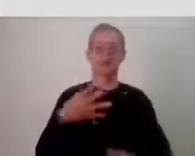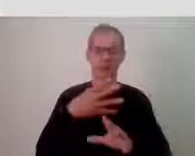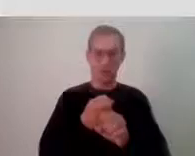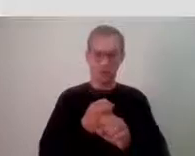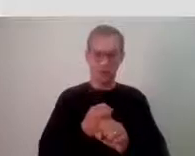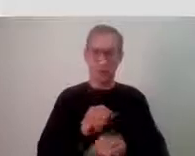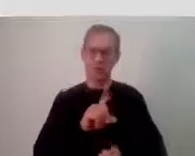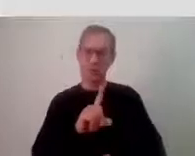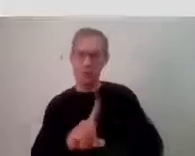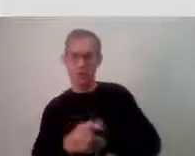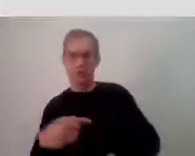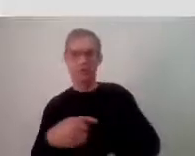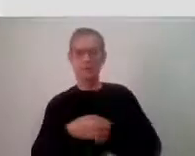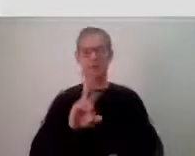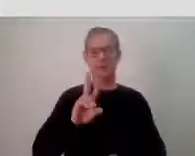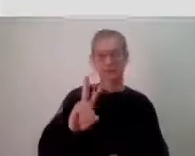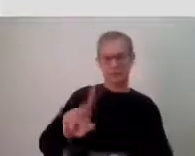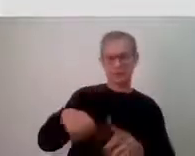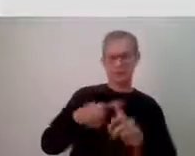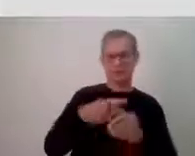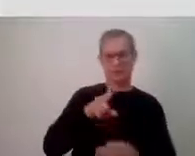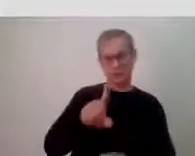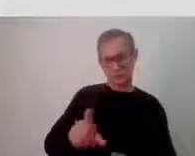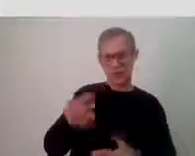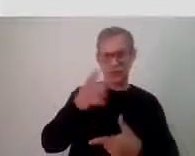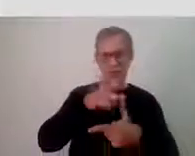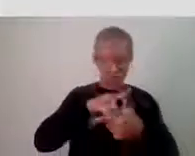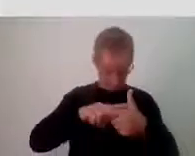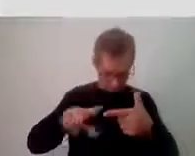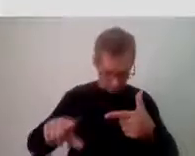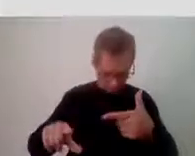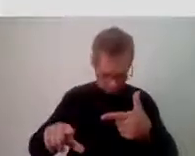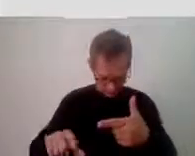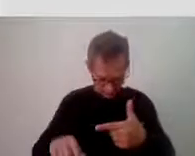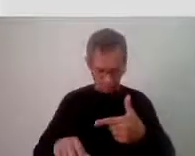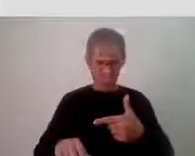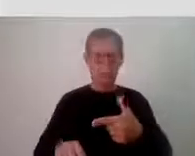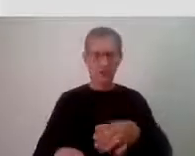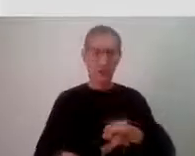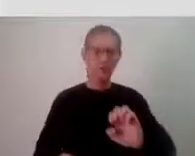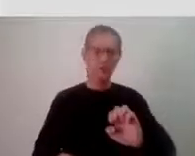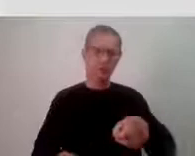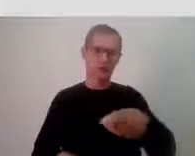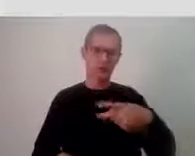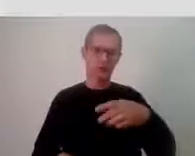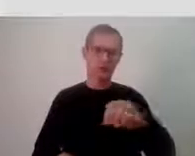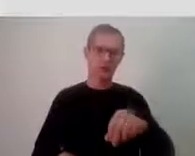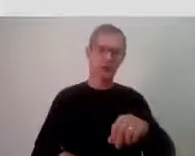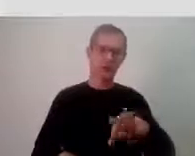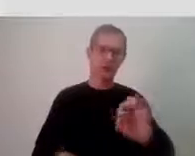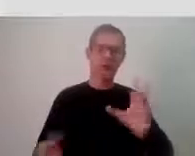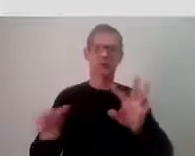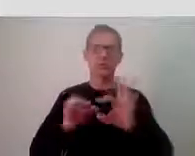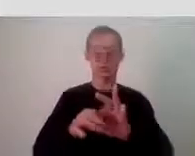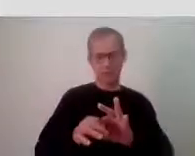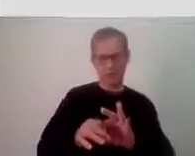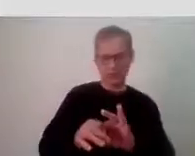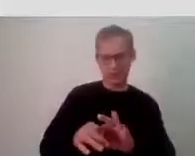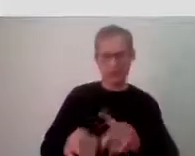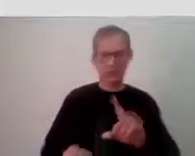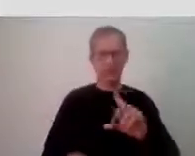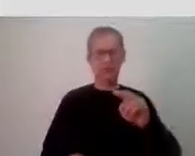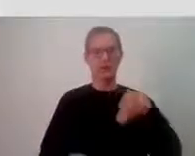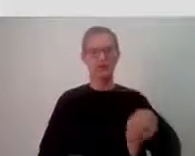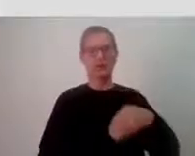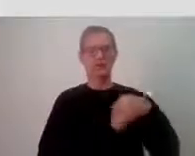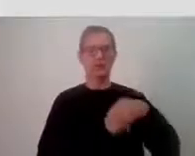expoente, então, ó, menos 2 mais 1. Divide pelo expoente. Integral de 1 sobre x é ln de módulo